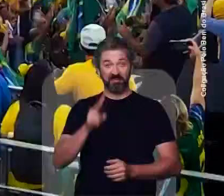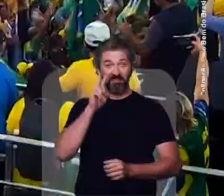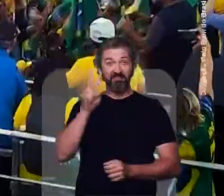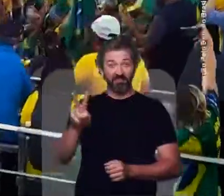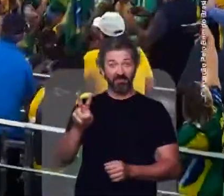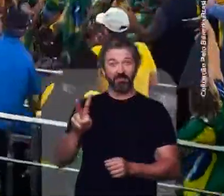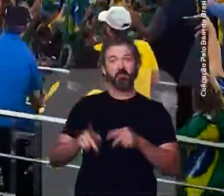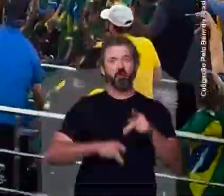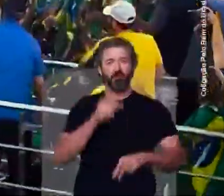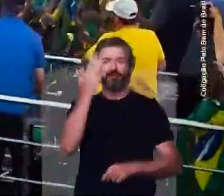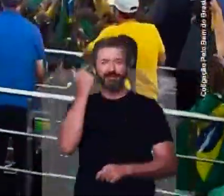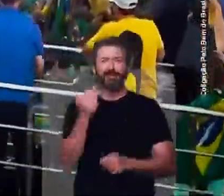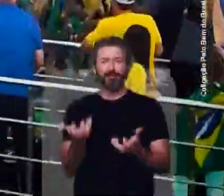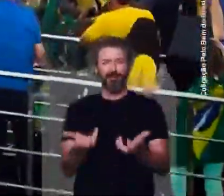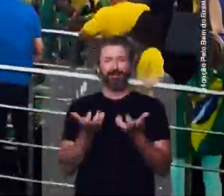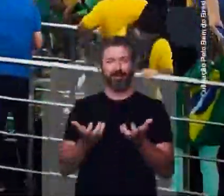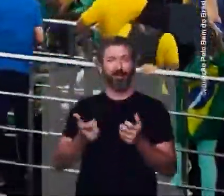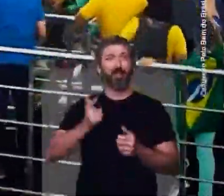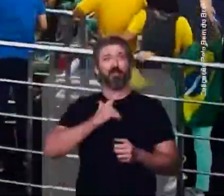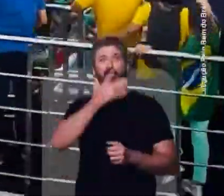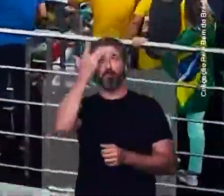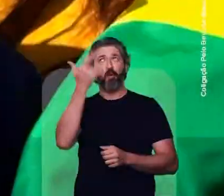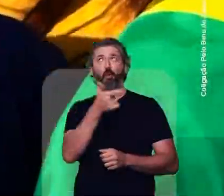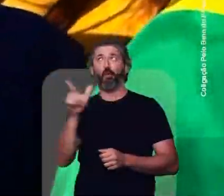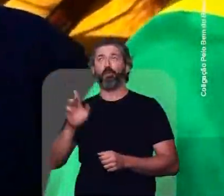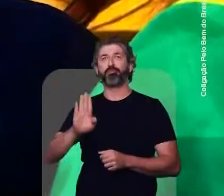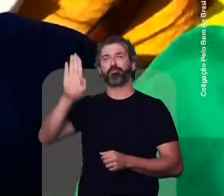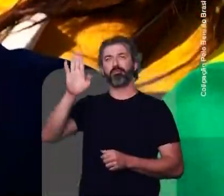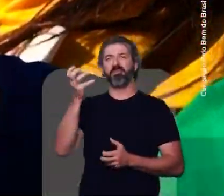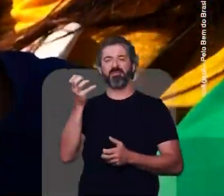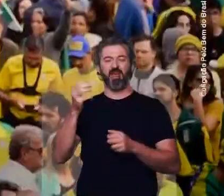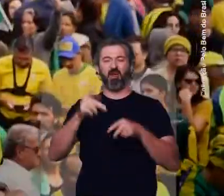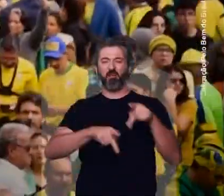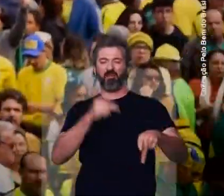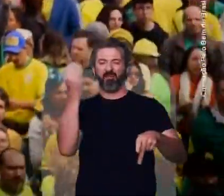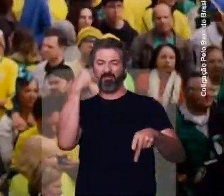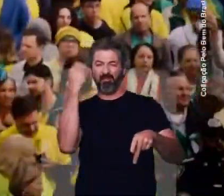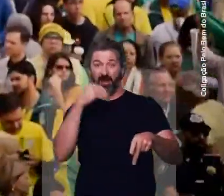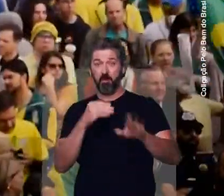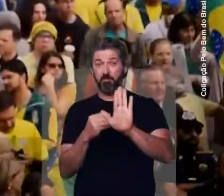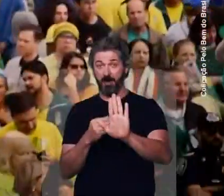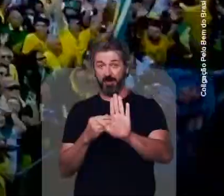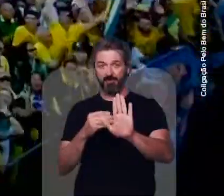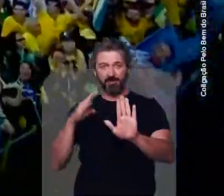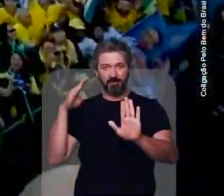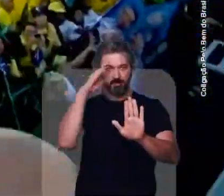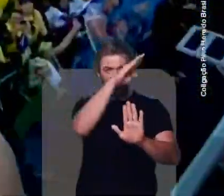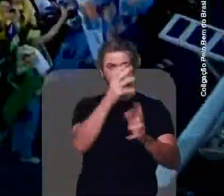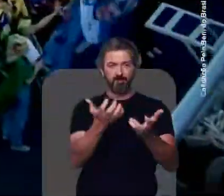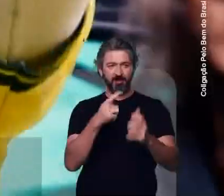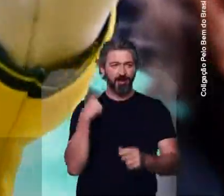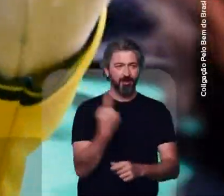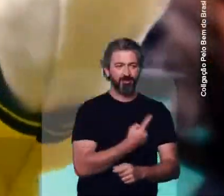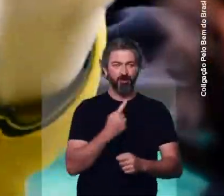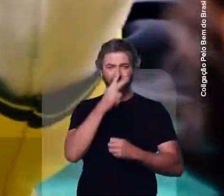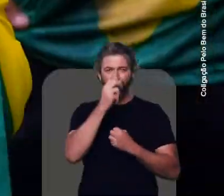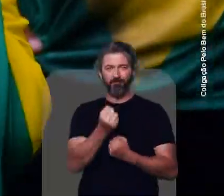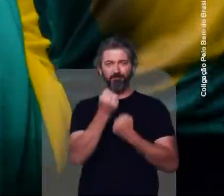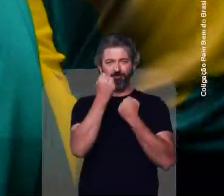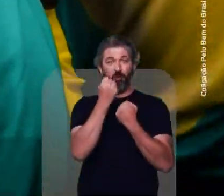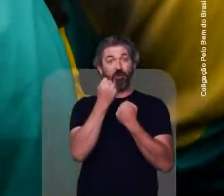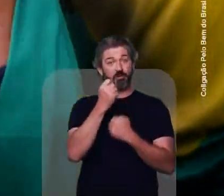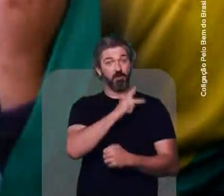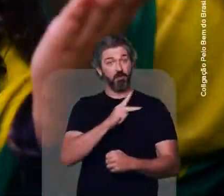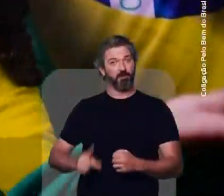povo. Viu só? O povo sabe o que quer. E tá cheio de candidato que aposta na fraqueza das pessoas. Mas Bolsonaro aposta na